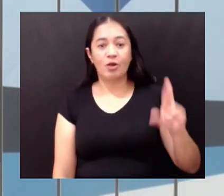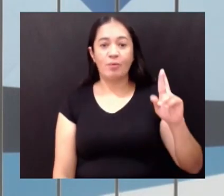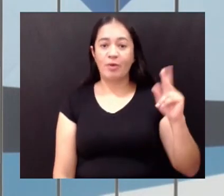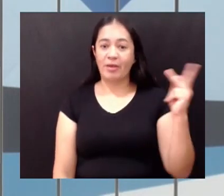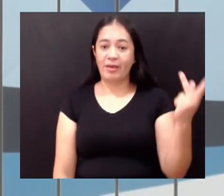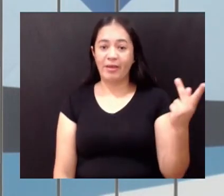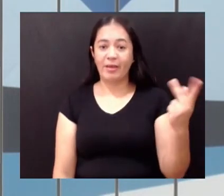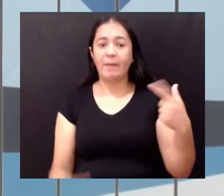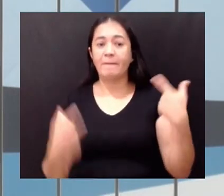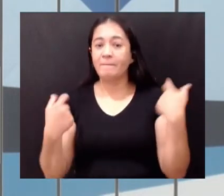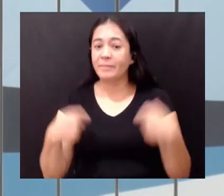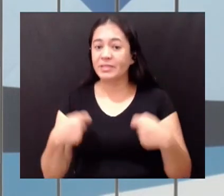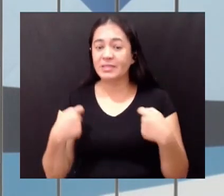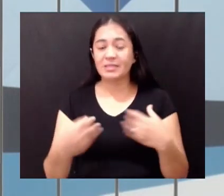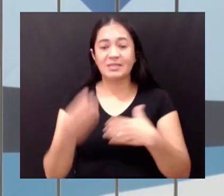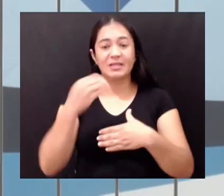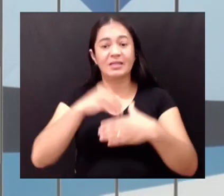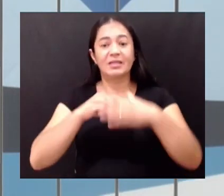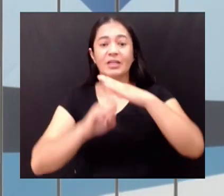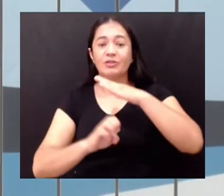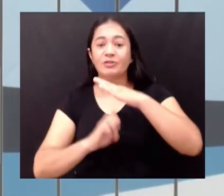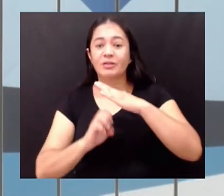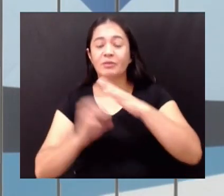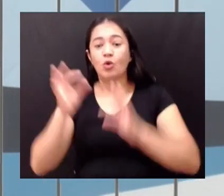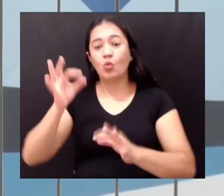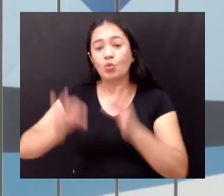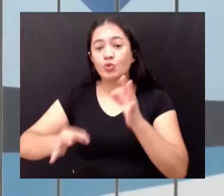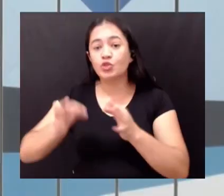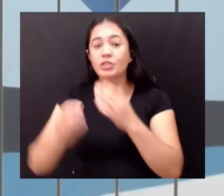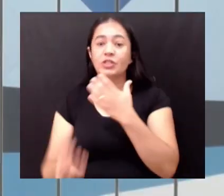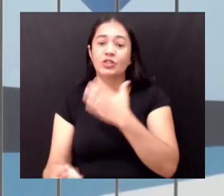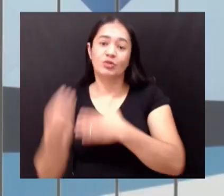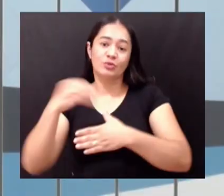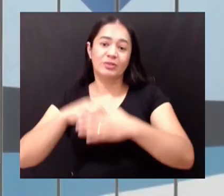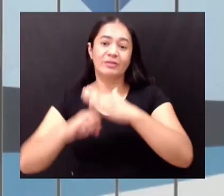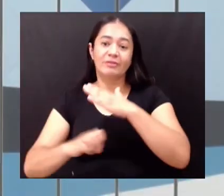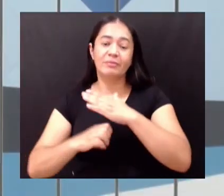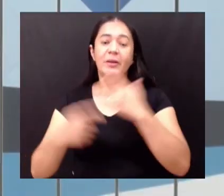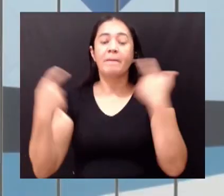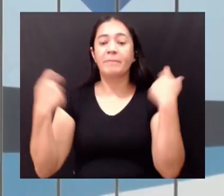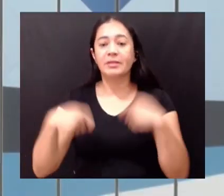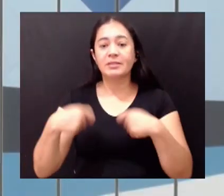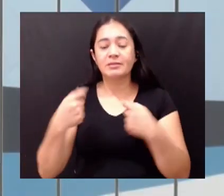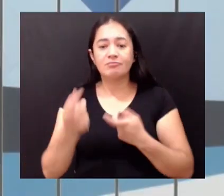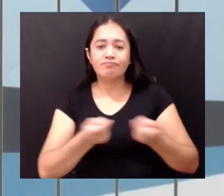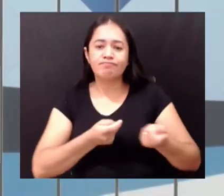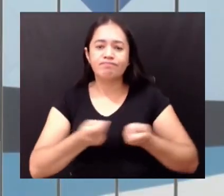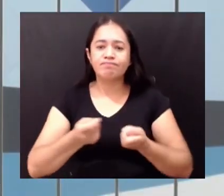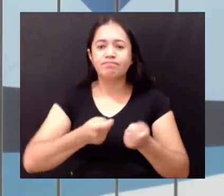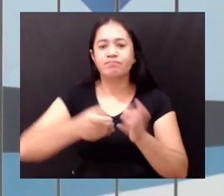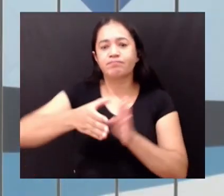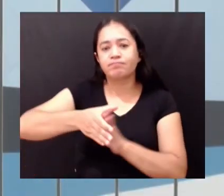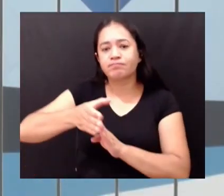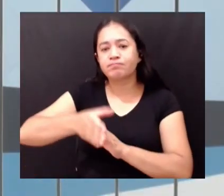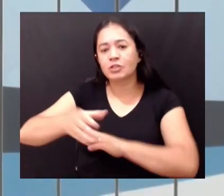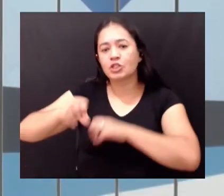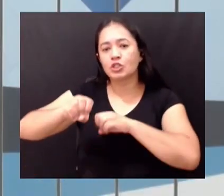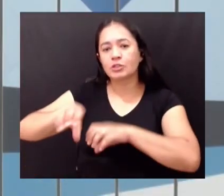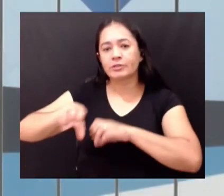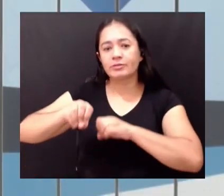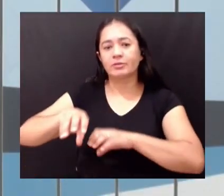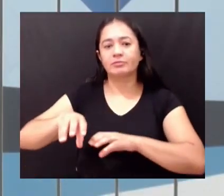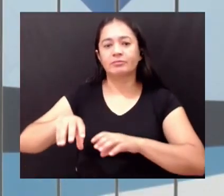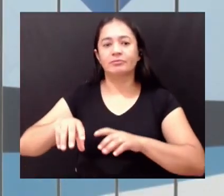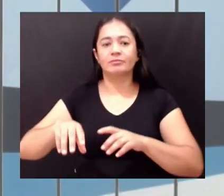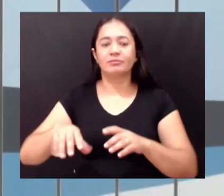dentro da empresa, o jurídico precisa estar dentro da empresa para administrar, para orientar, né? Precisam estar à disposição. Áreas operacionais, sem